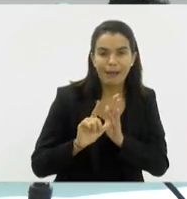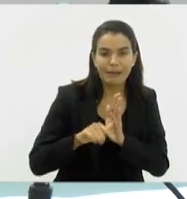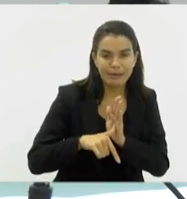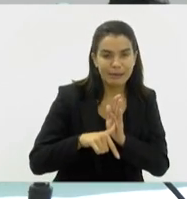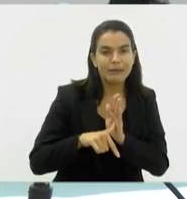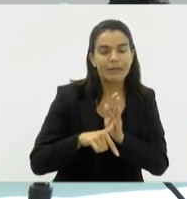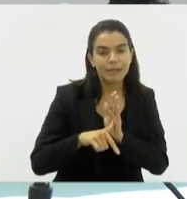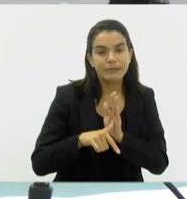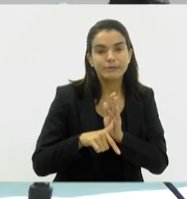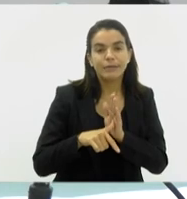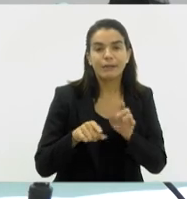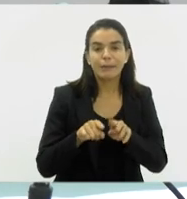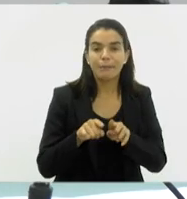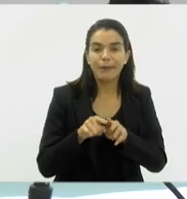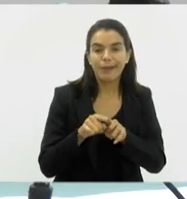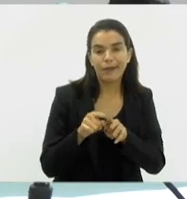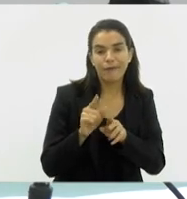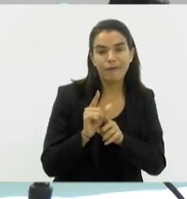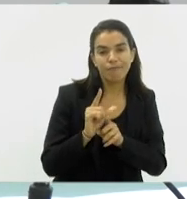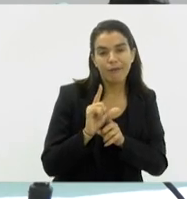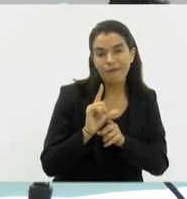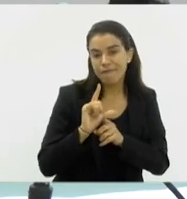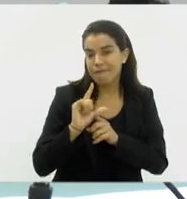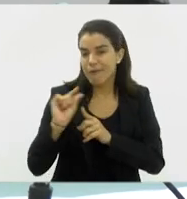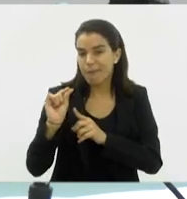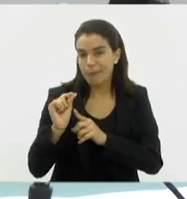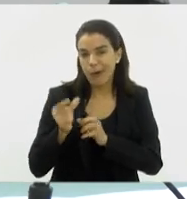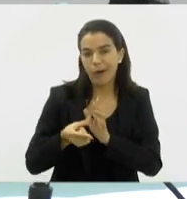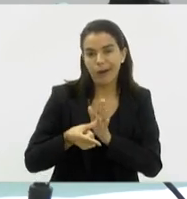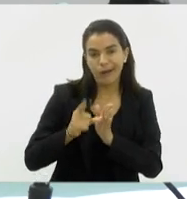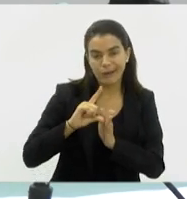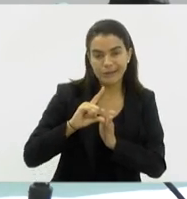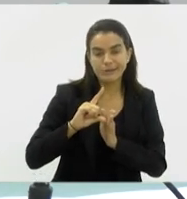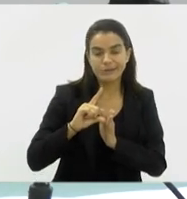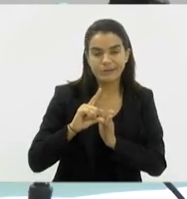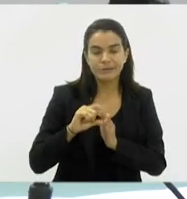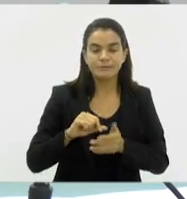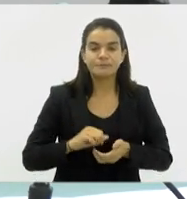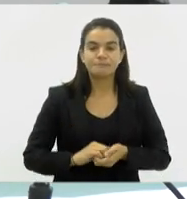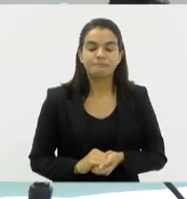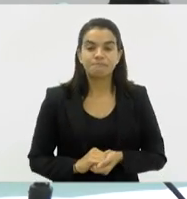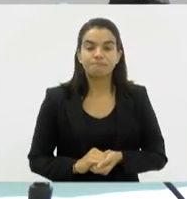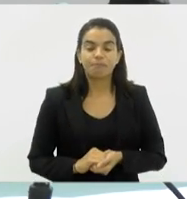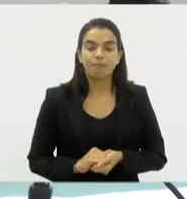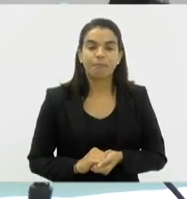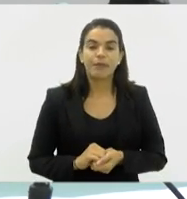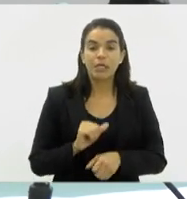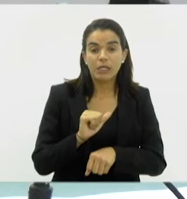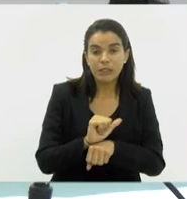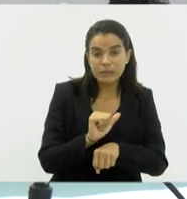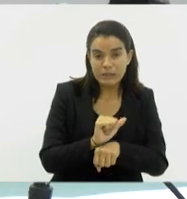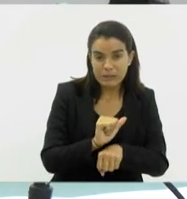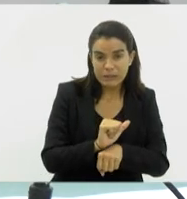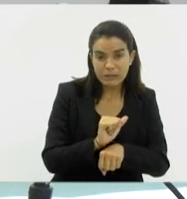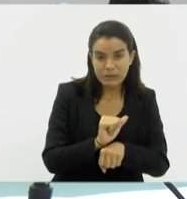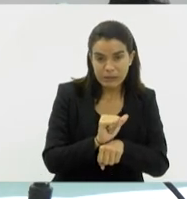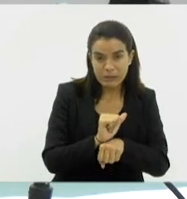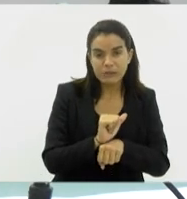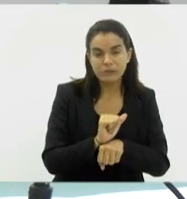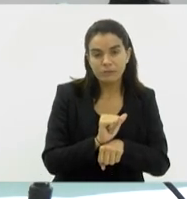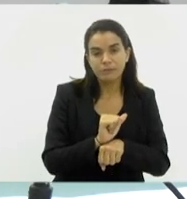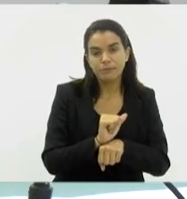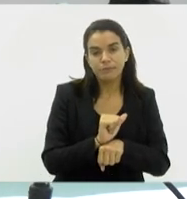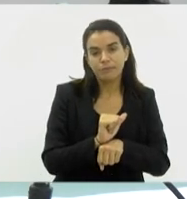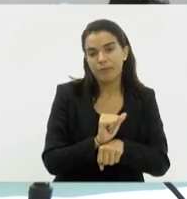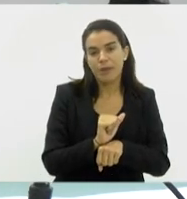quis sair um pouco antes presidenta conversou com ele ele aguardou até o final da